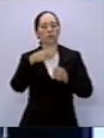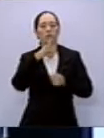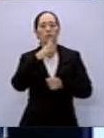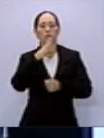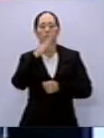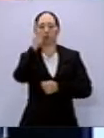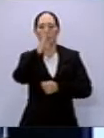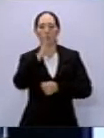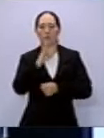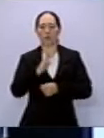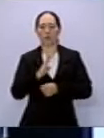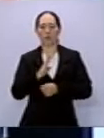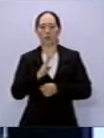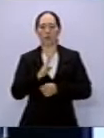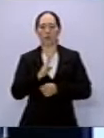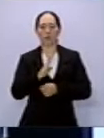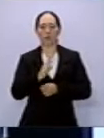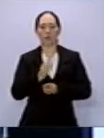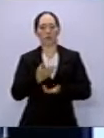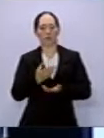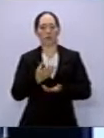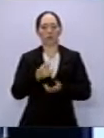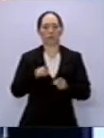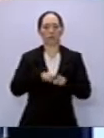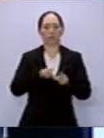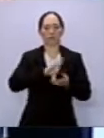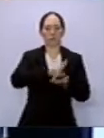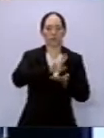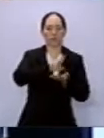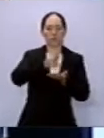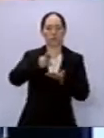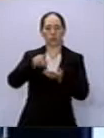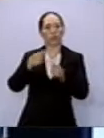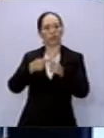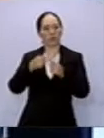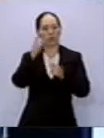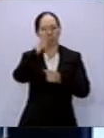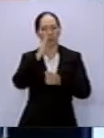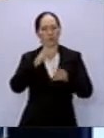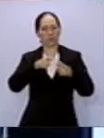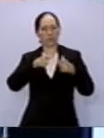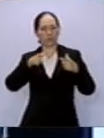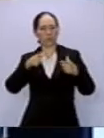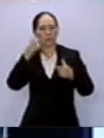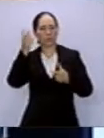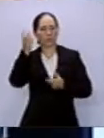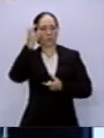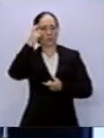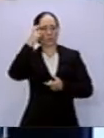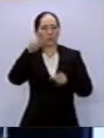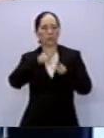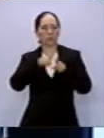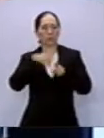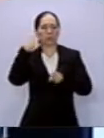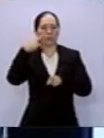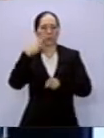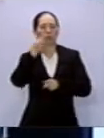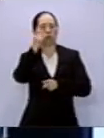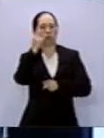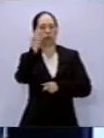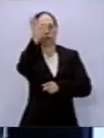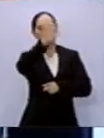inclusive nas suas grandes diferenças porque o Brasil é muito grande e cultural politicamente